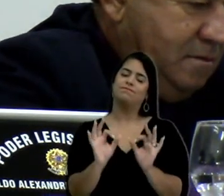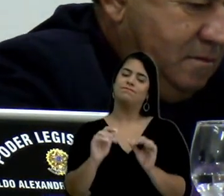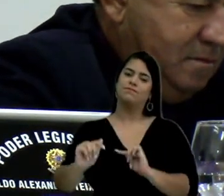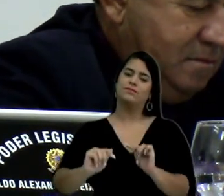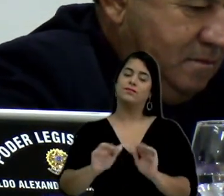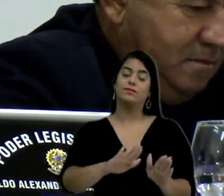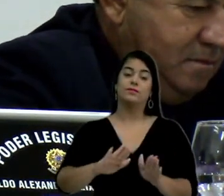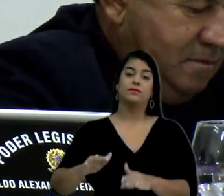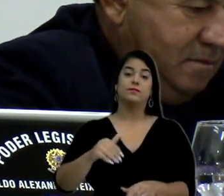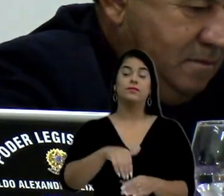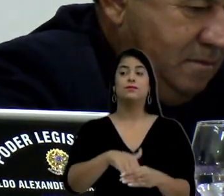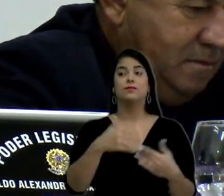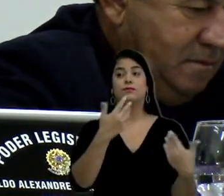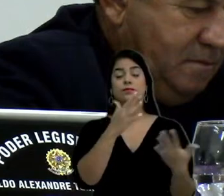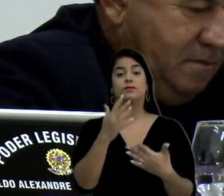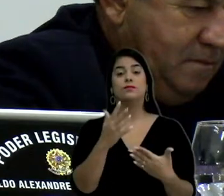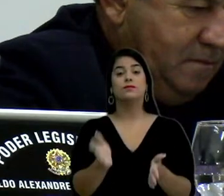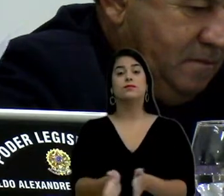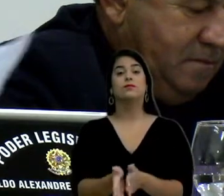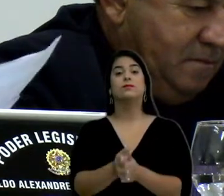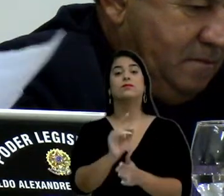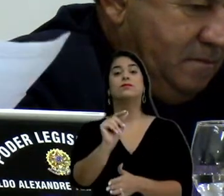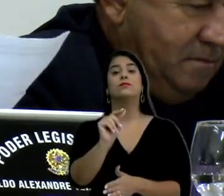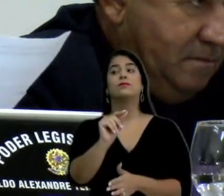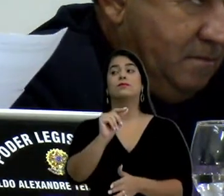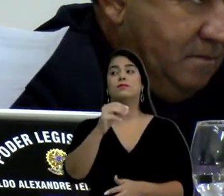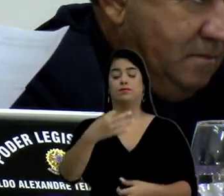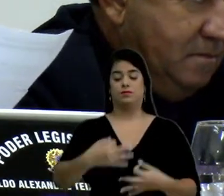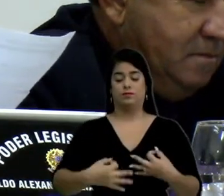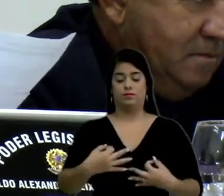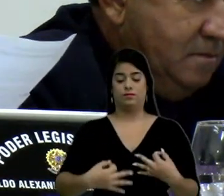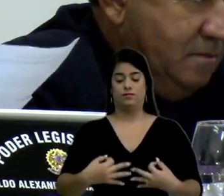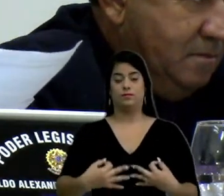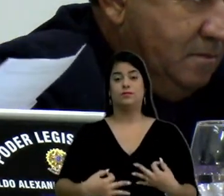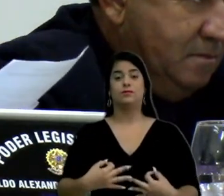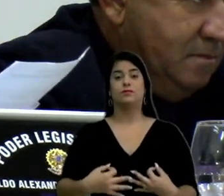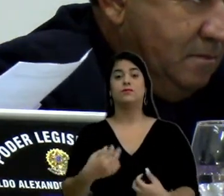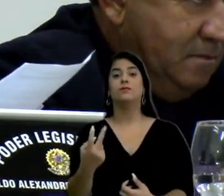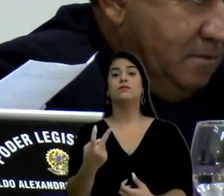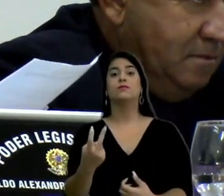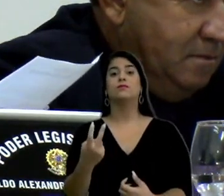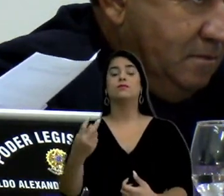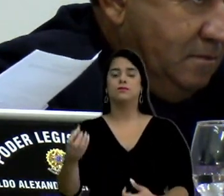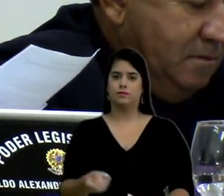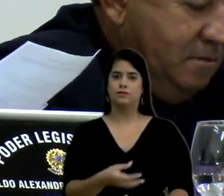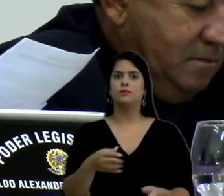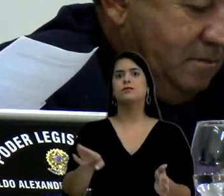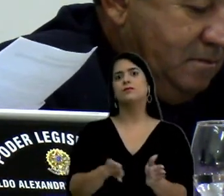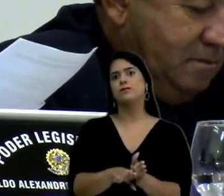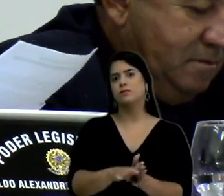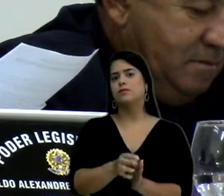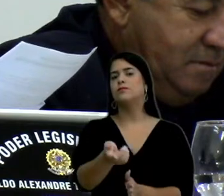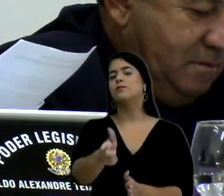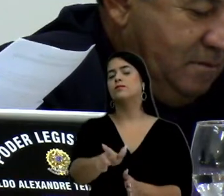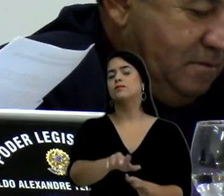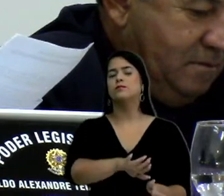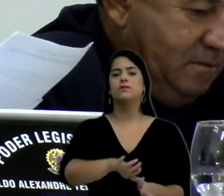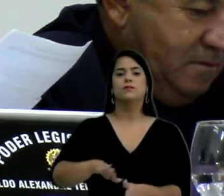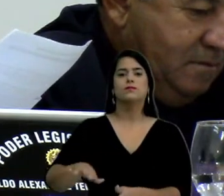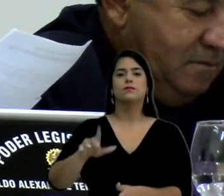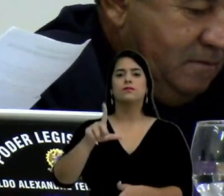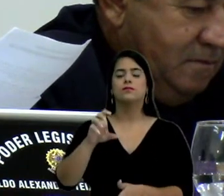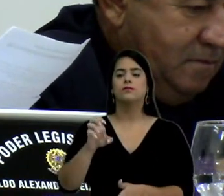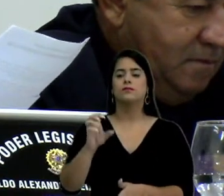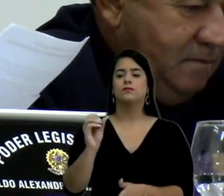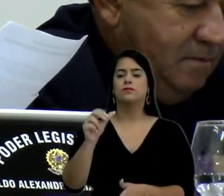aqui também ao juiz os dois juiz da cidade de São do um novato chegou e o outro a Leonardo